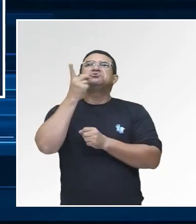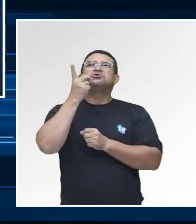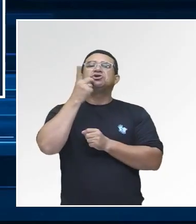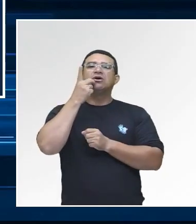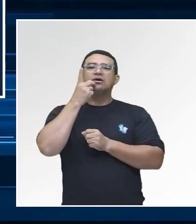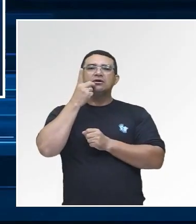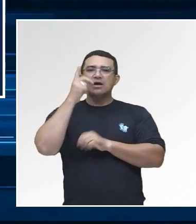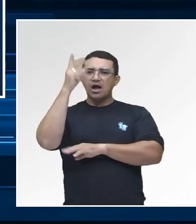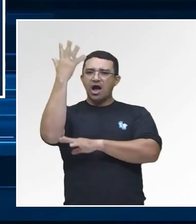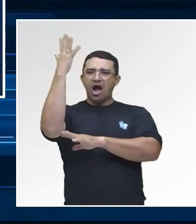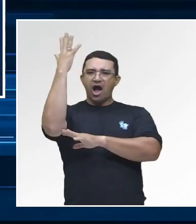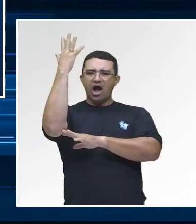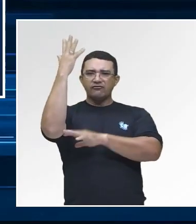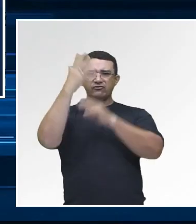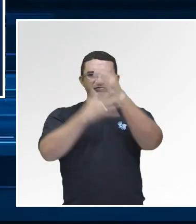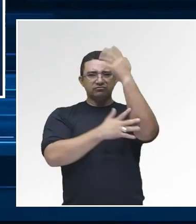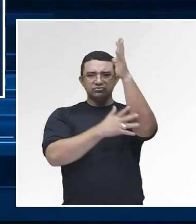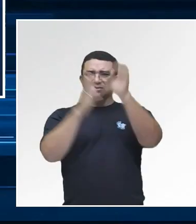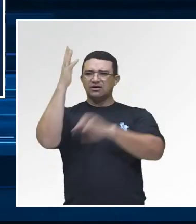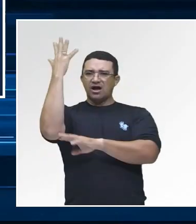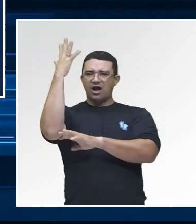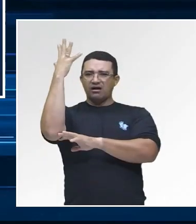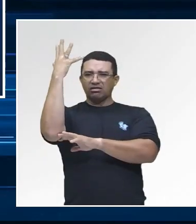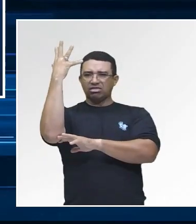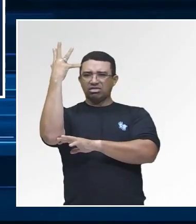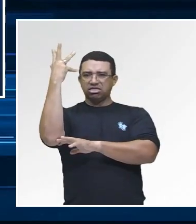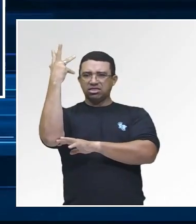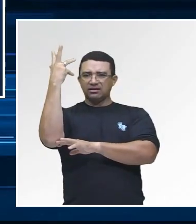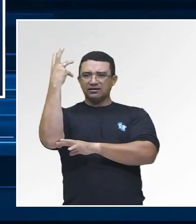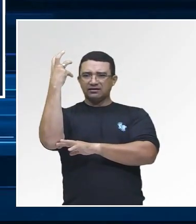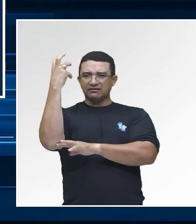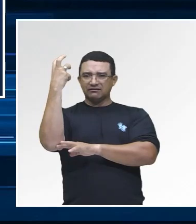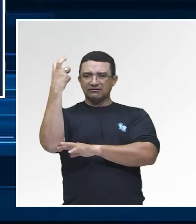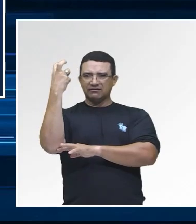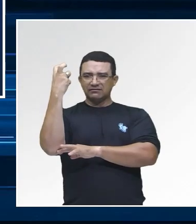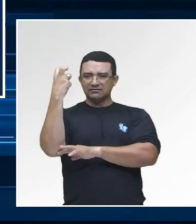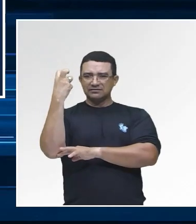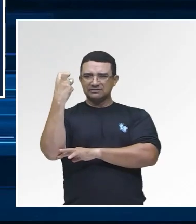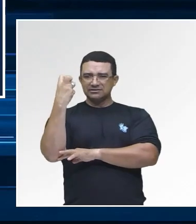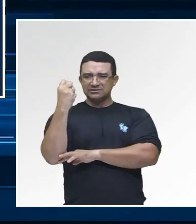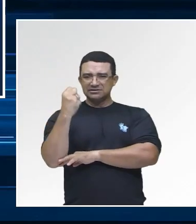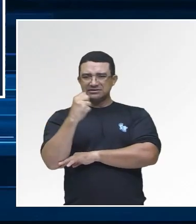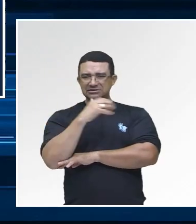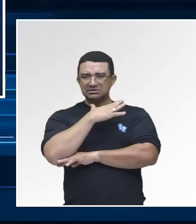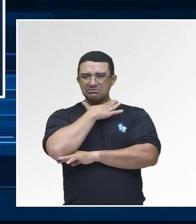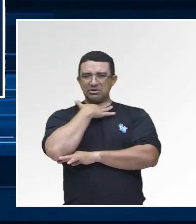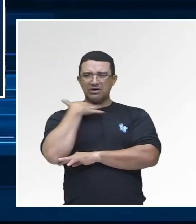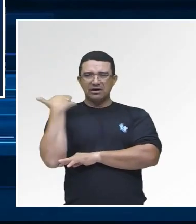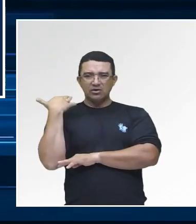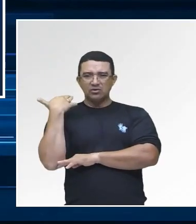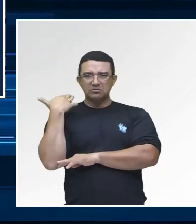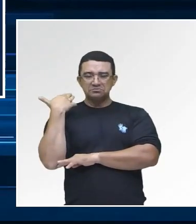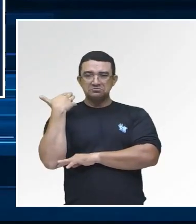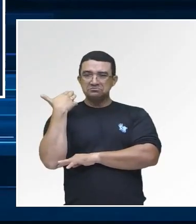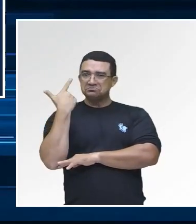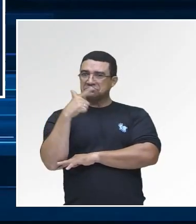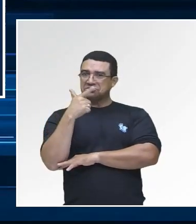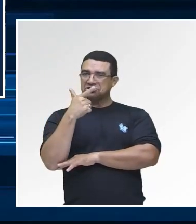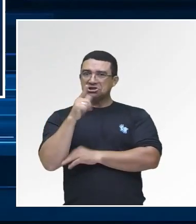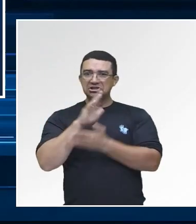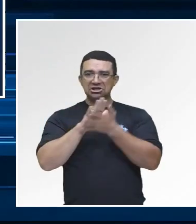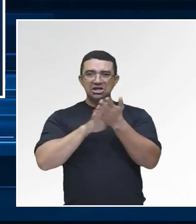a árvore começava a morrer, secava lentamente, até que amanheceu inerte, sem nada, né?